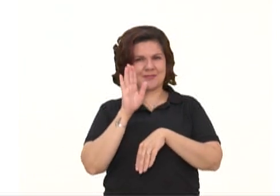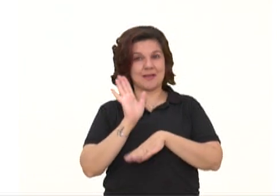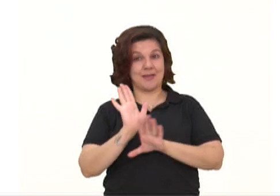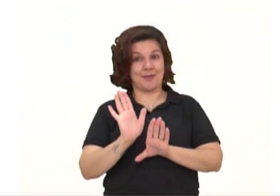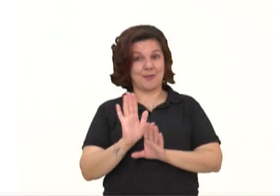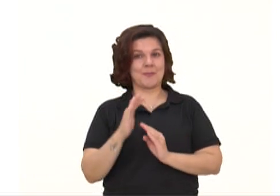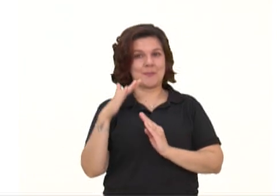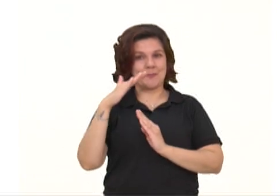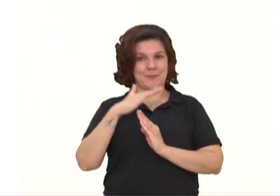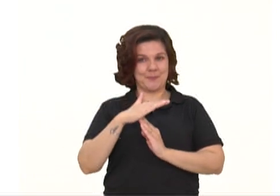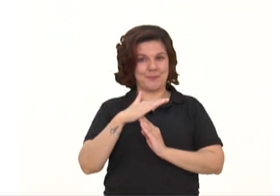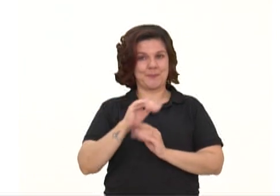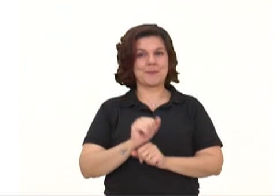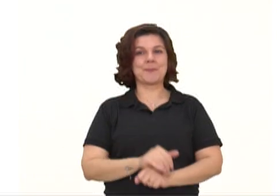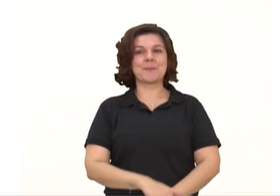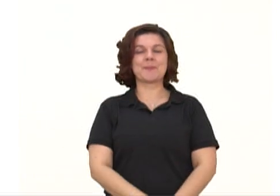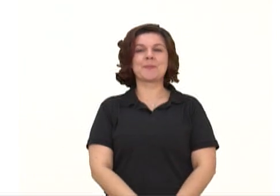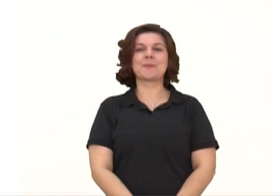sobre esse tema. Não sai daí.